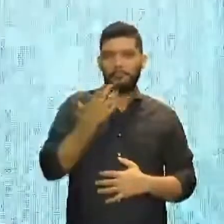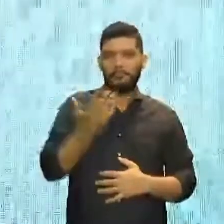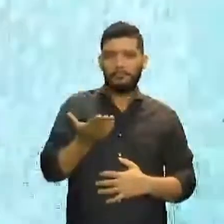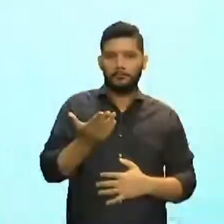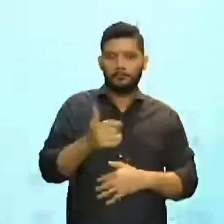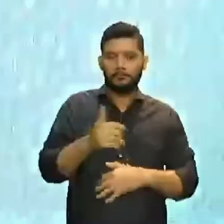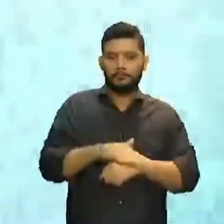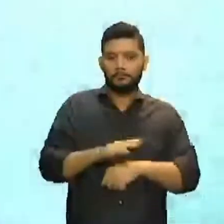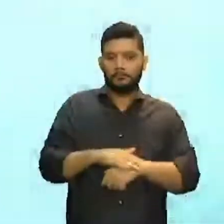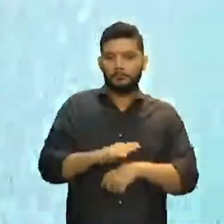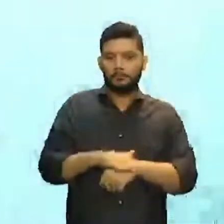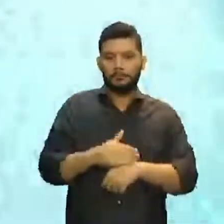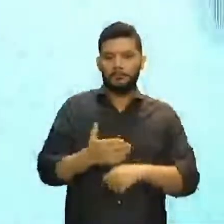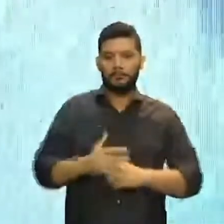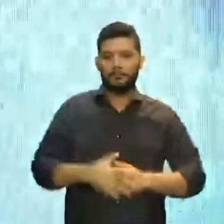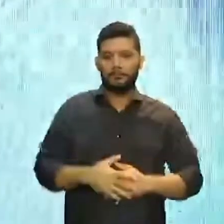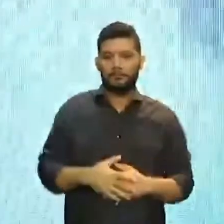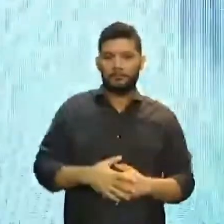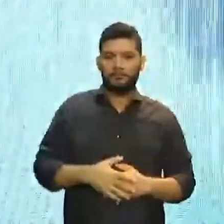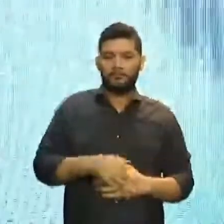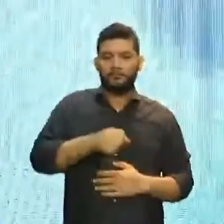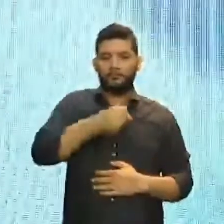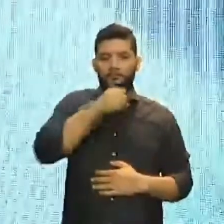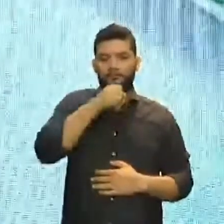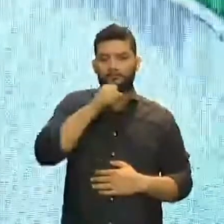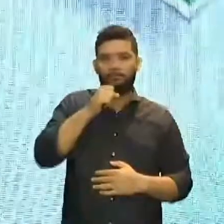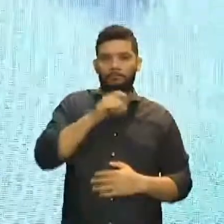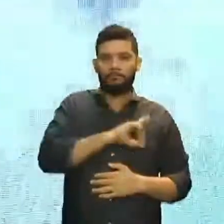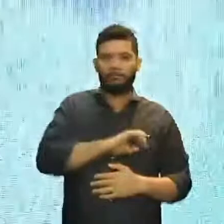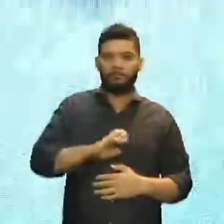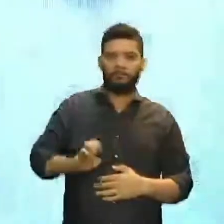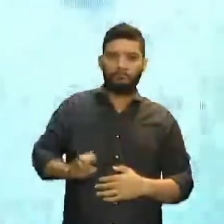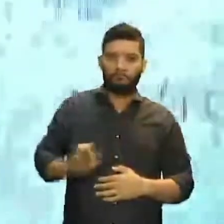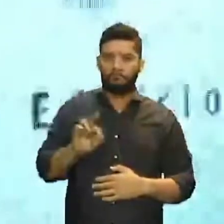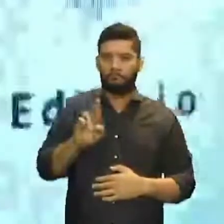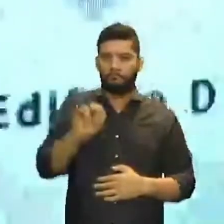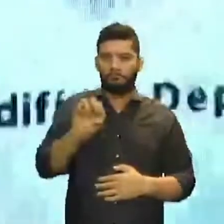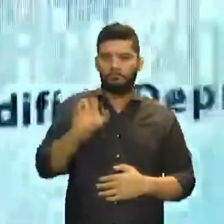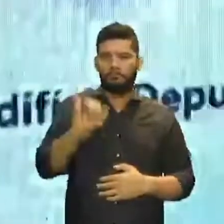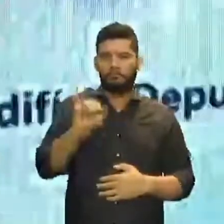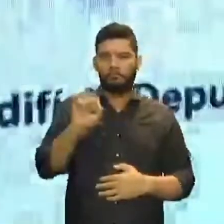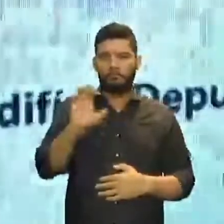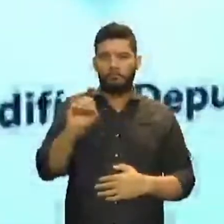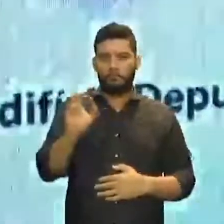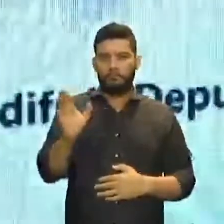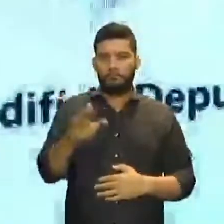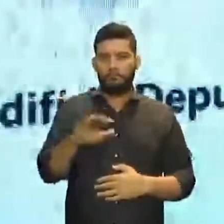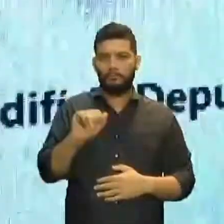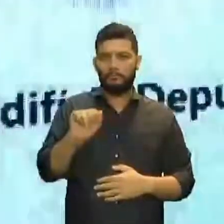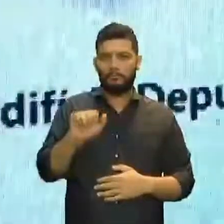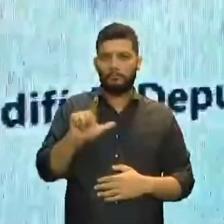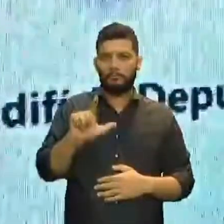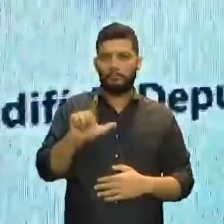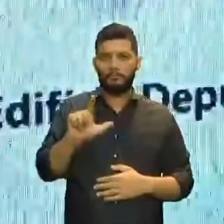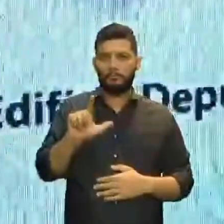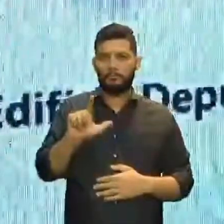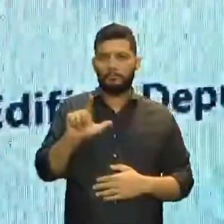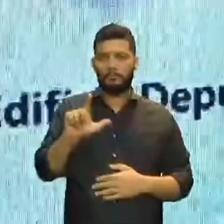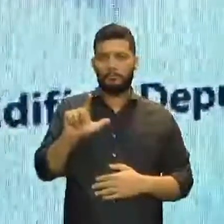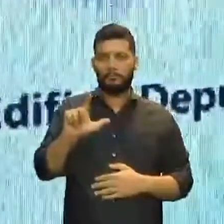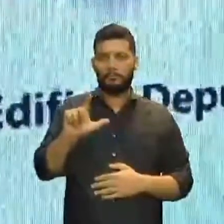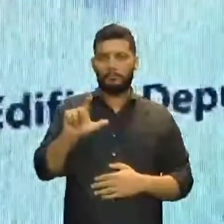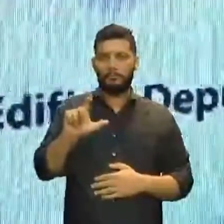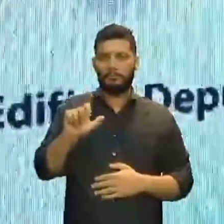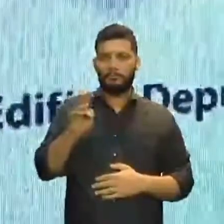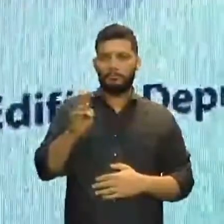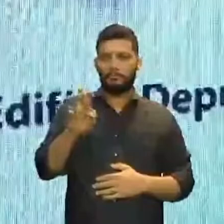neta do homenageado, de estar nesse momento homenageando o seu avô, deputado Francisco das Chagas Albuquerque, a